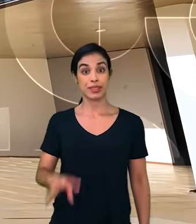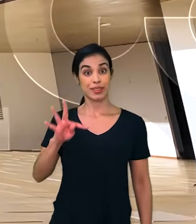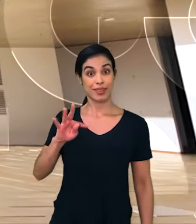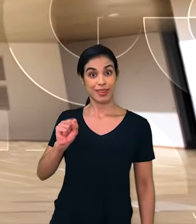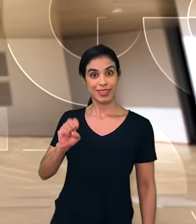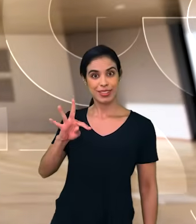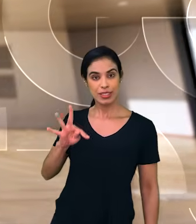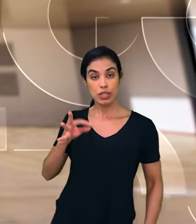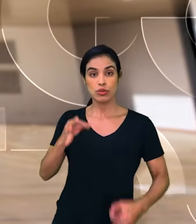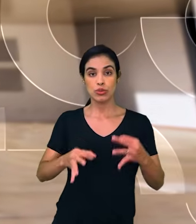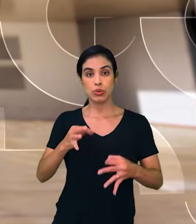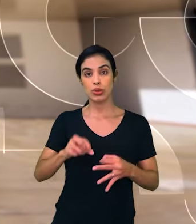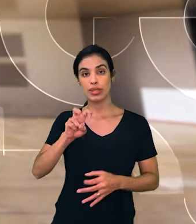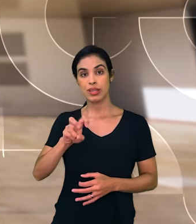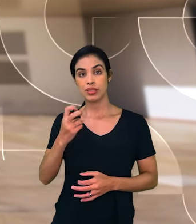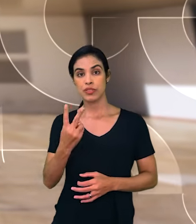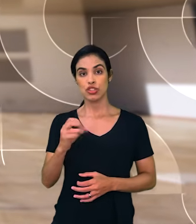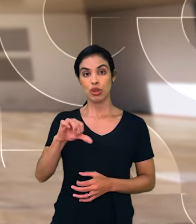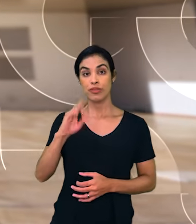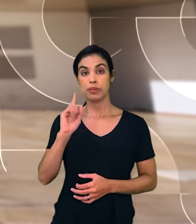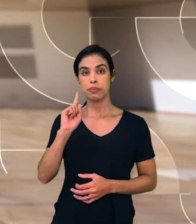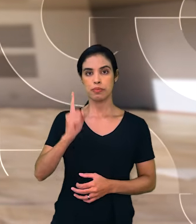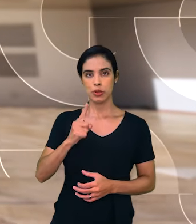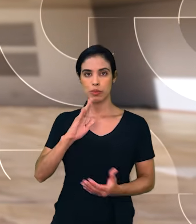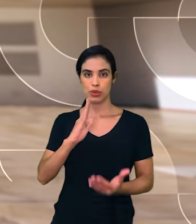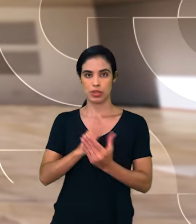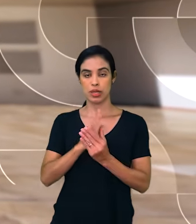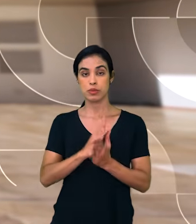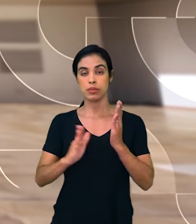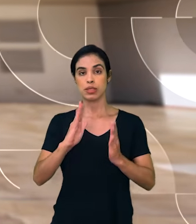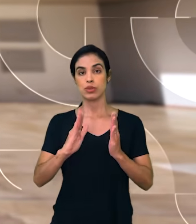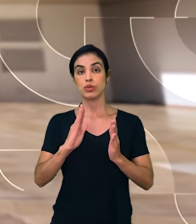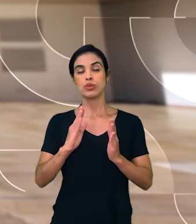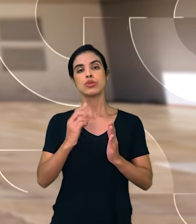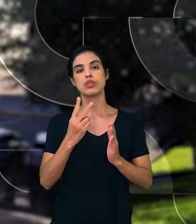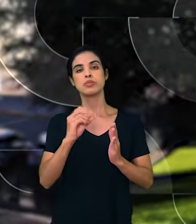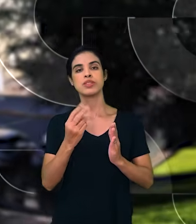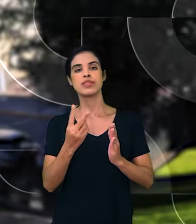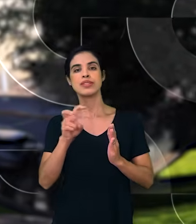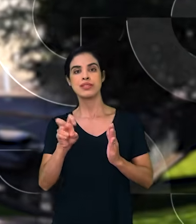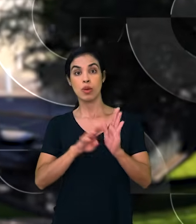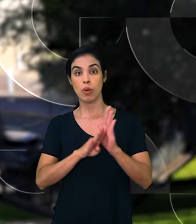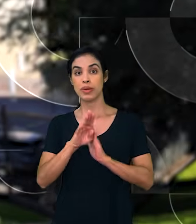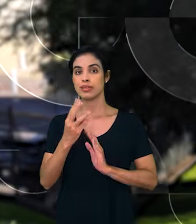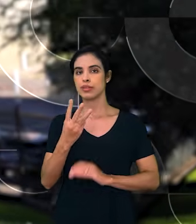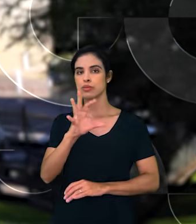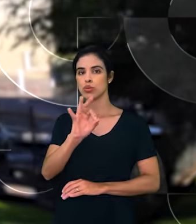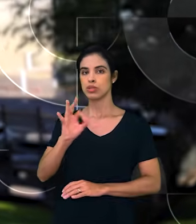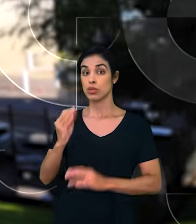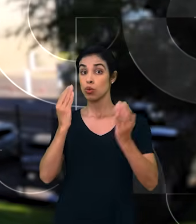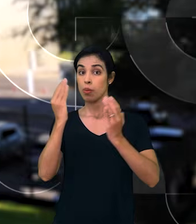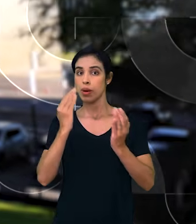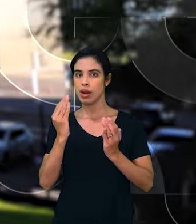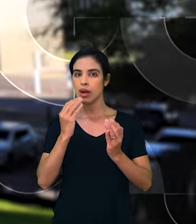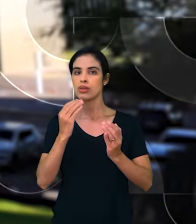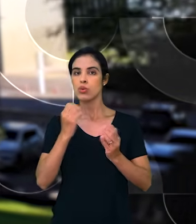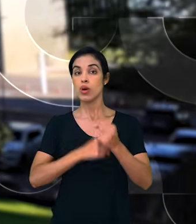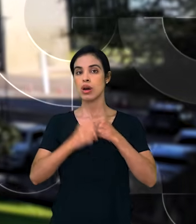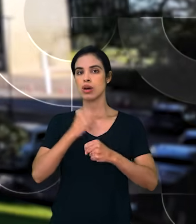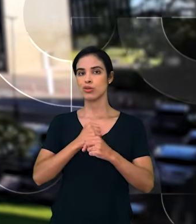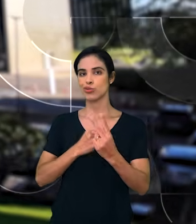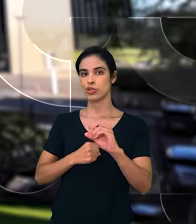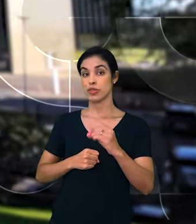O Tribunal Superior do Trabalho julgou 529 mil processos em 2025, um aumento de 3% se comparado